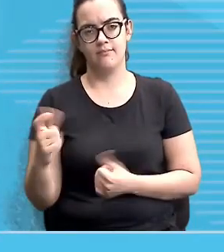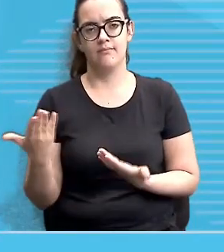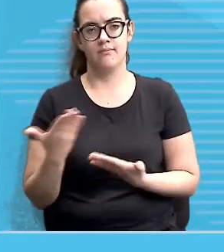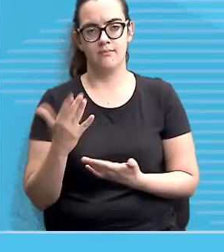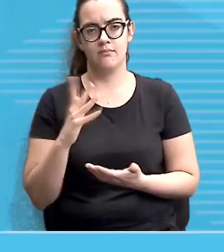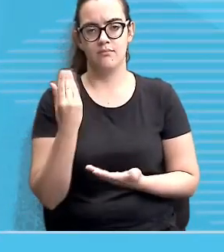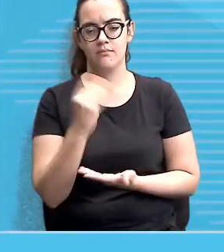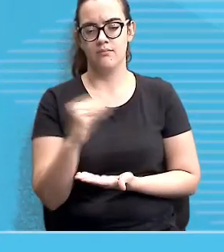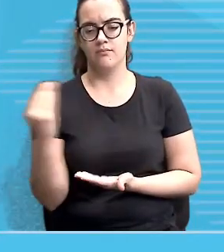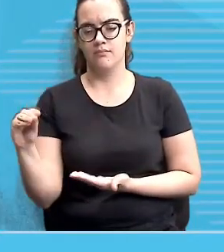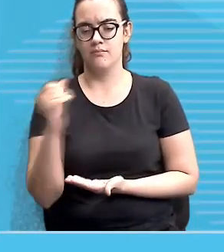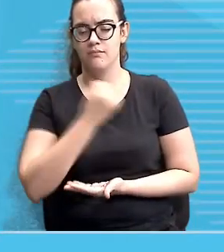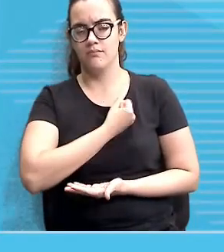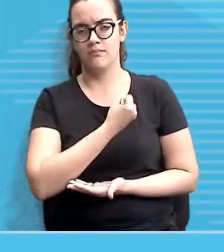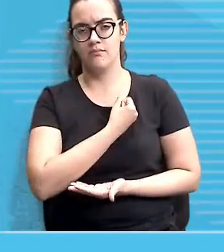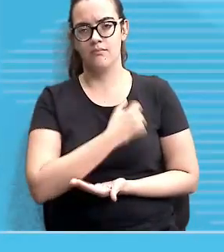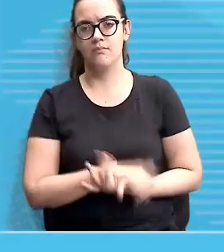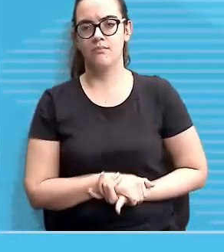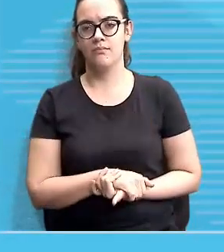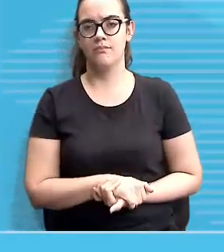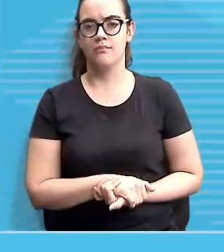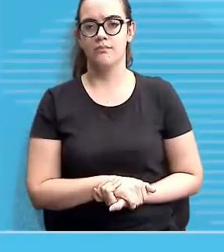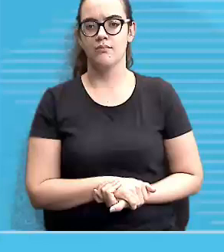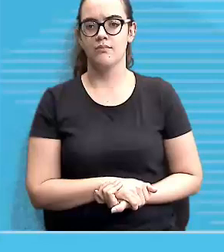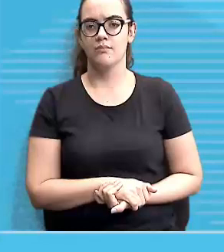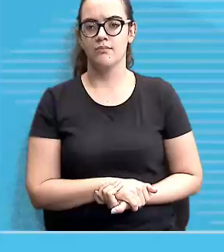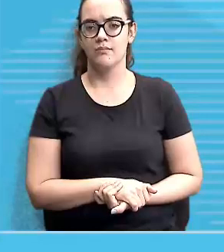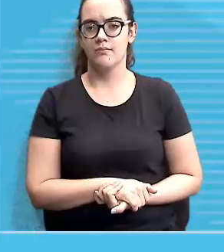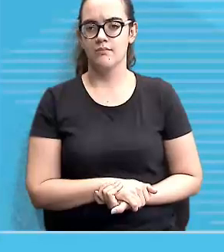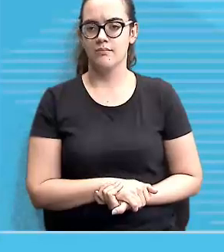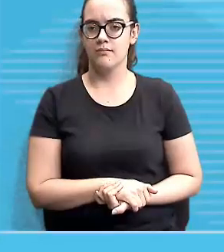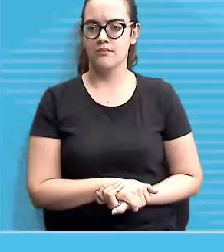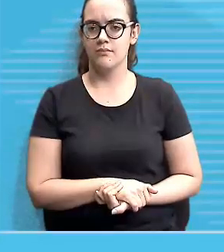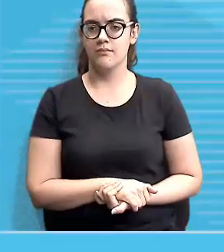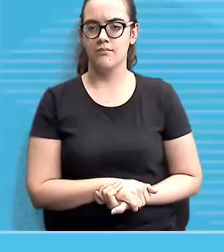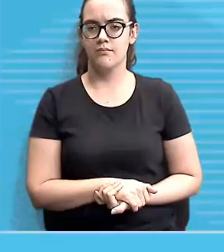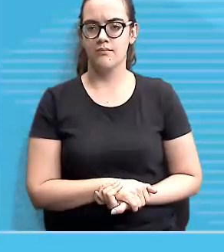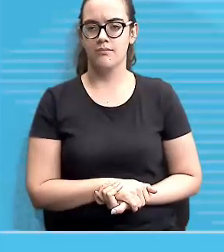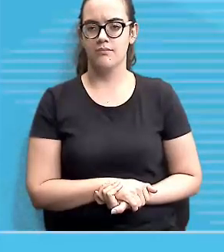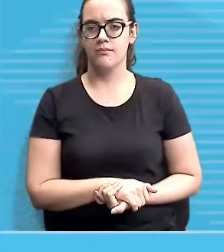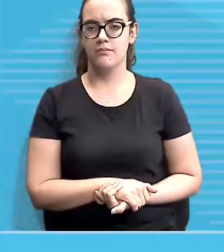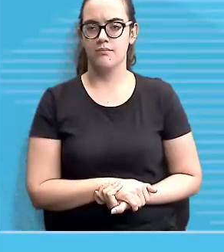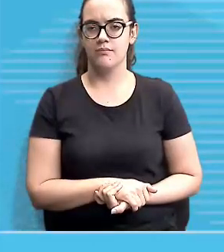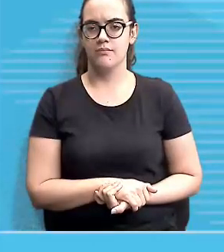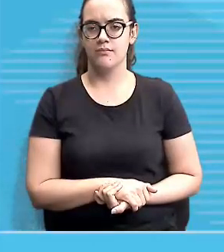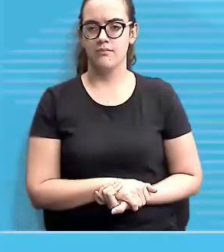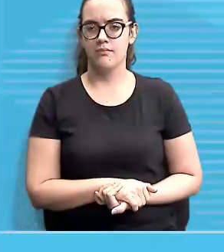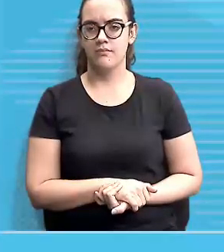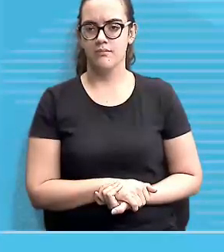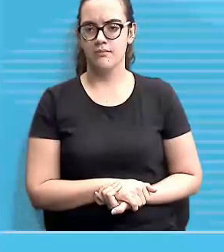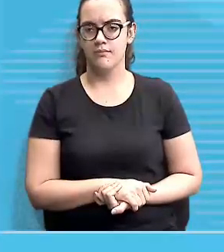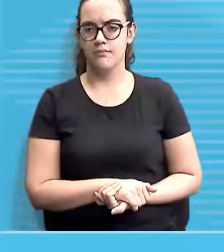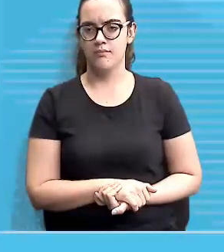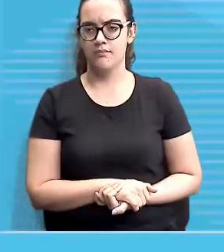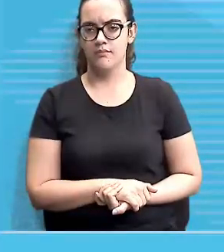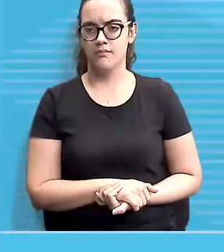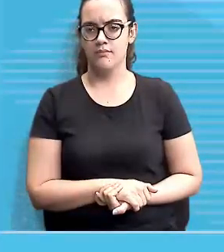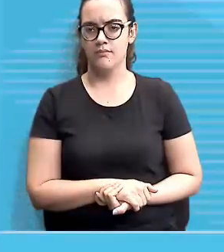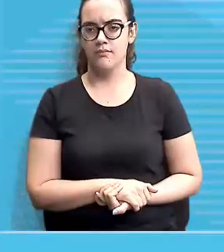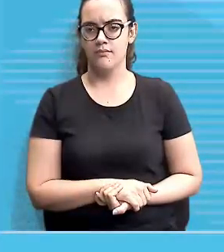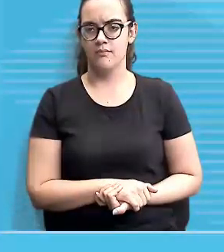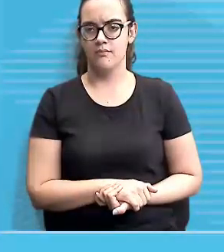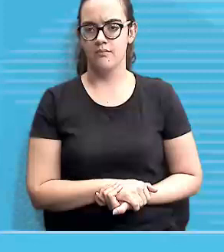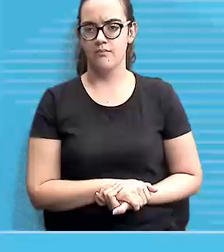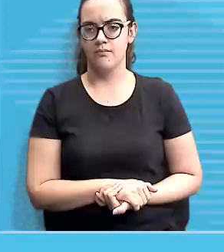300 Oi e o calor específica que é 0,093